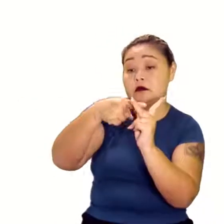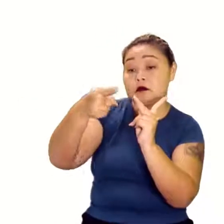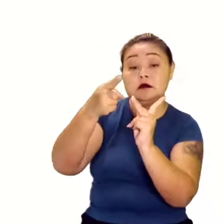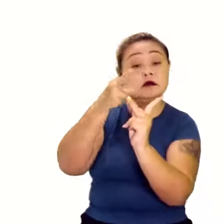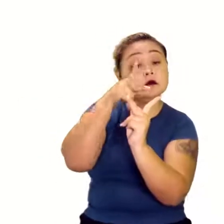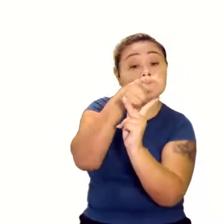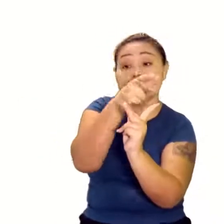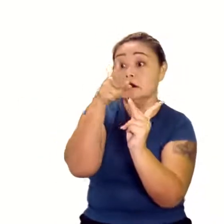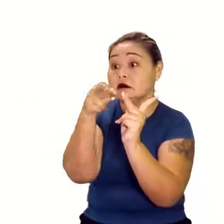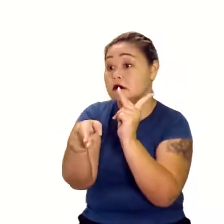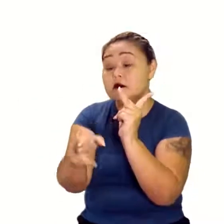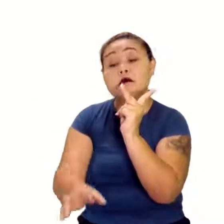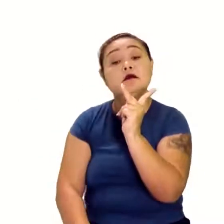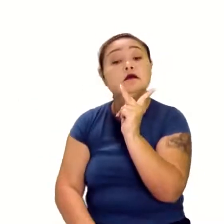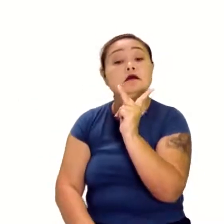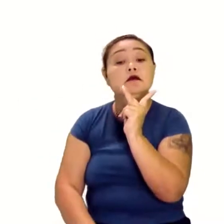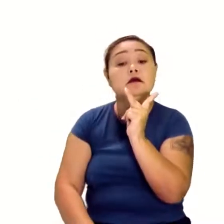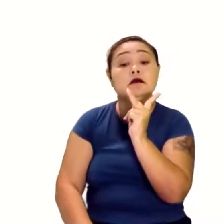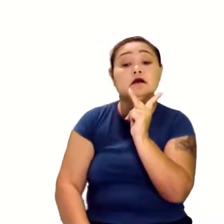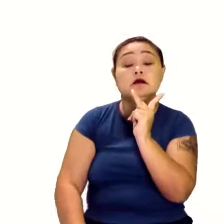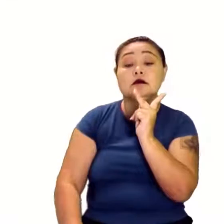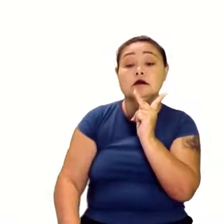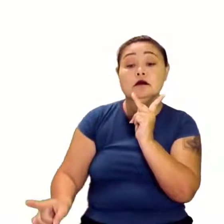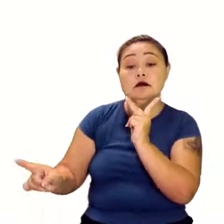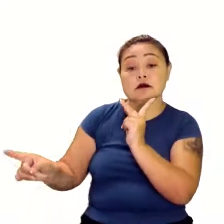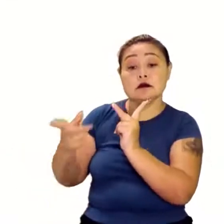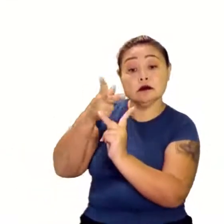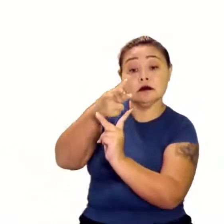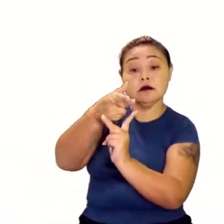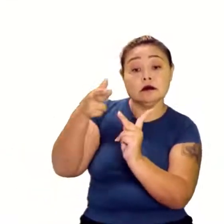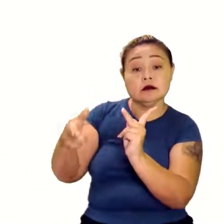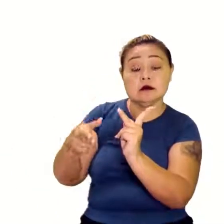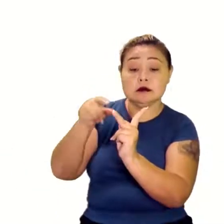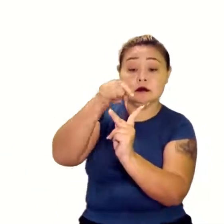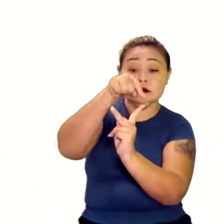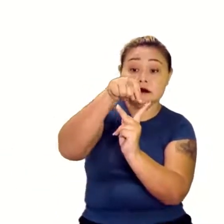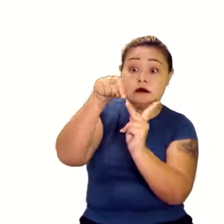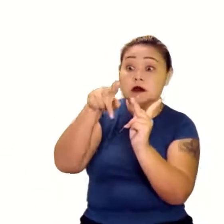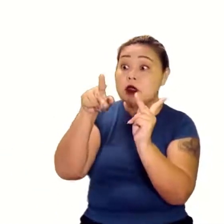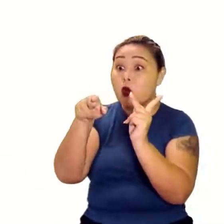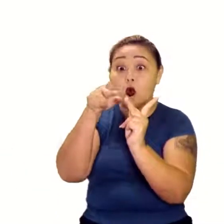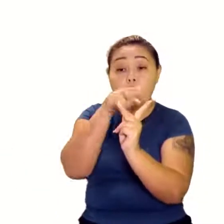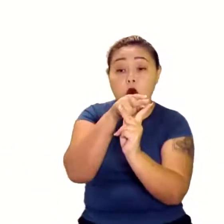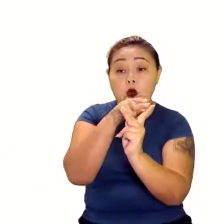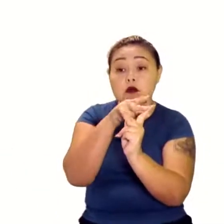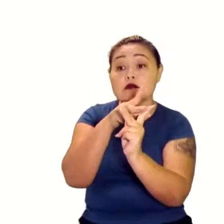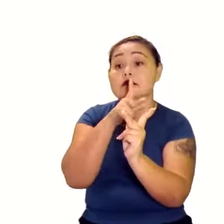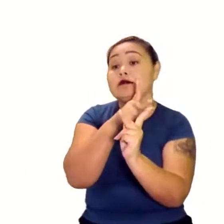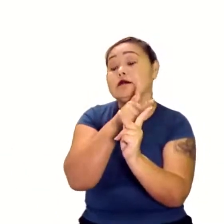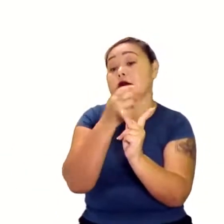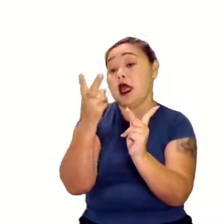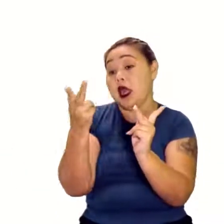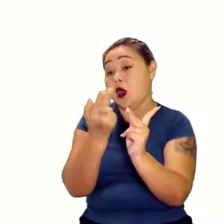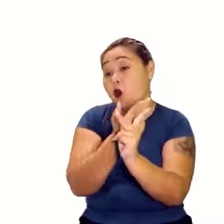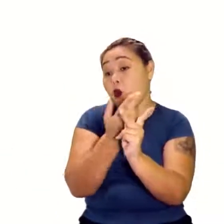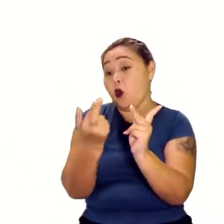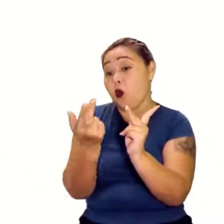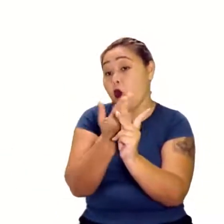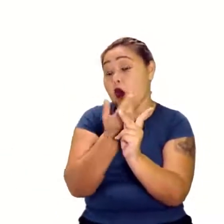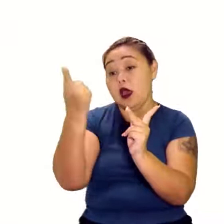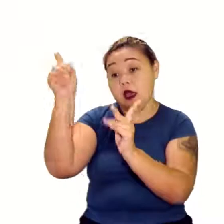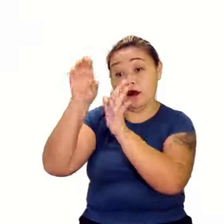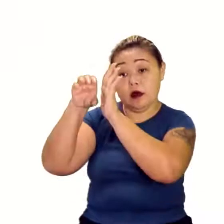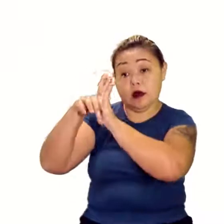Corta. O que a gente pode fazer, então, se o índice e o expoente forem iguais? Ó, essa parte aqui é conceitual,